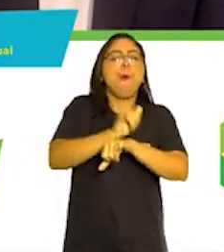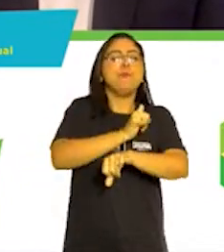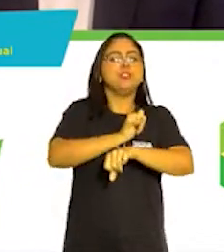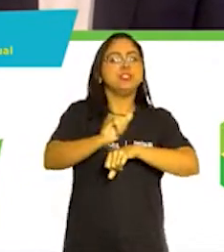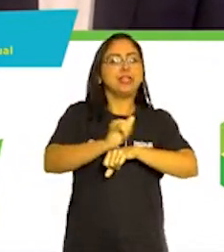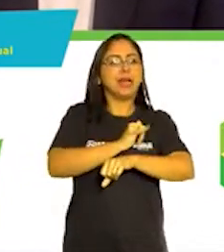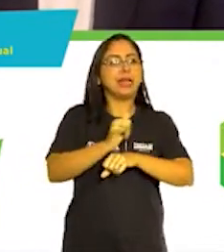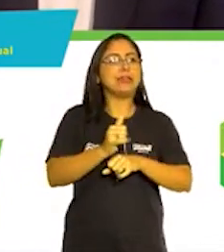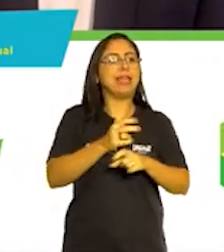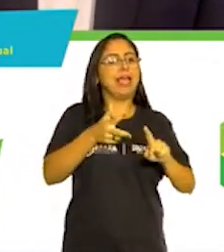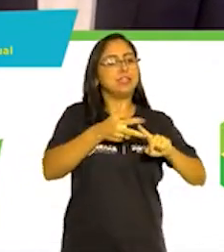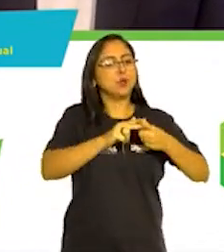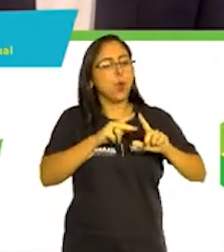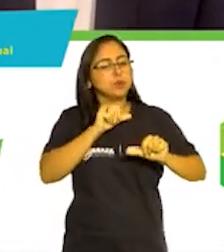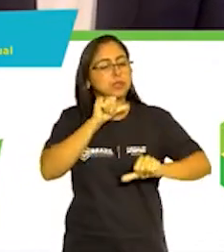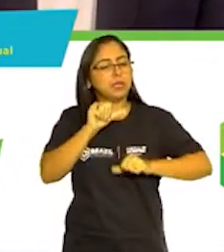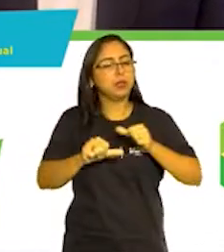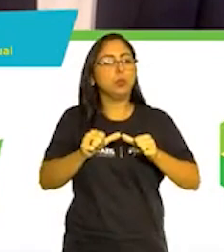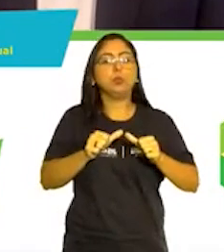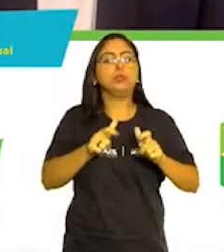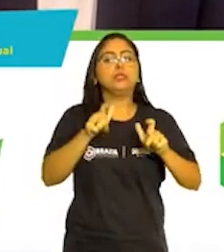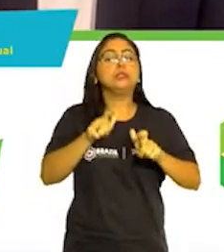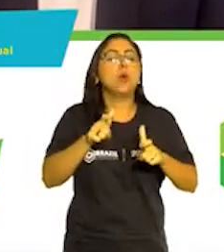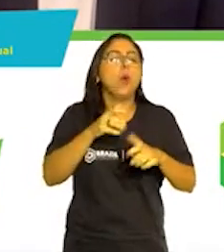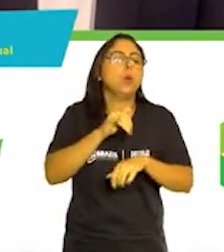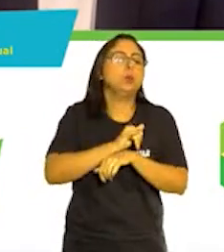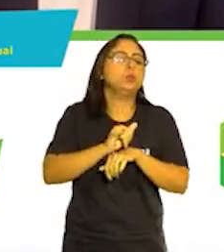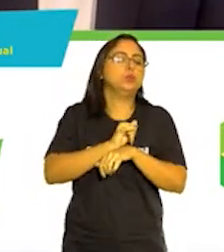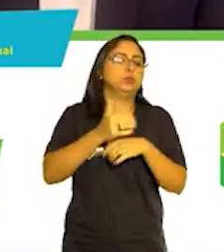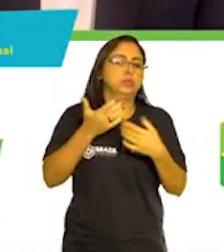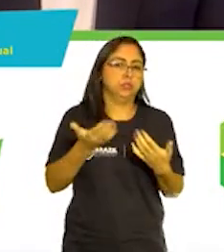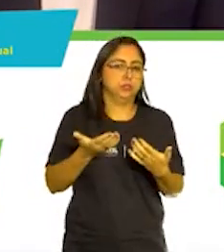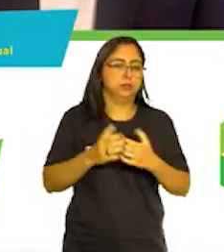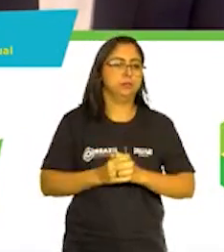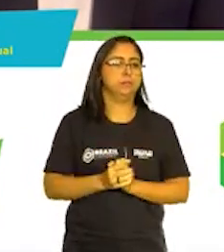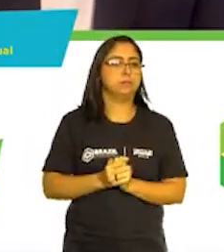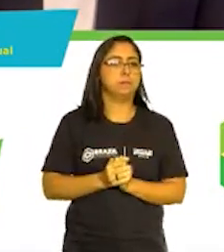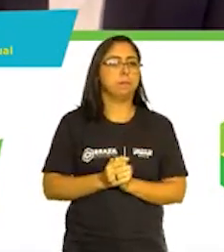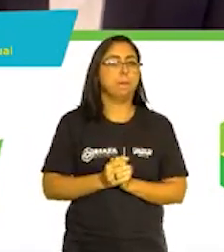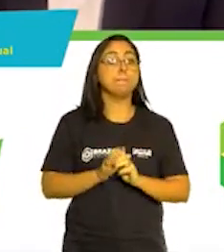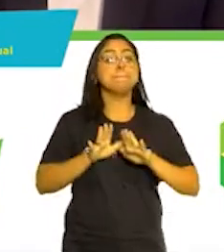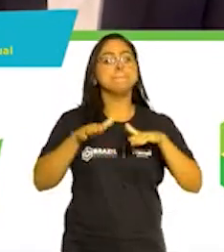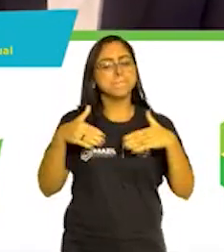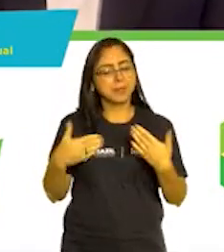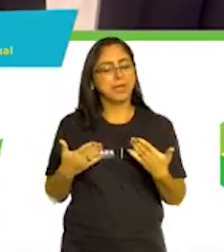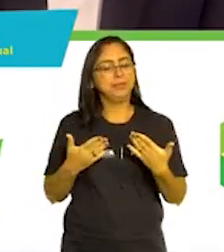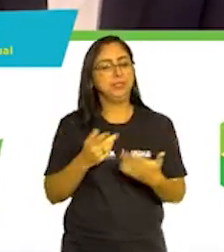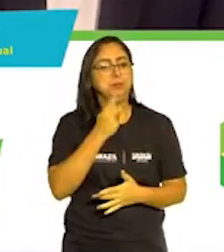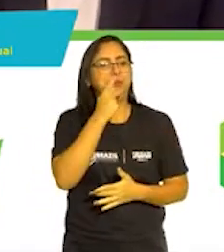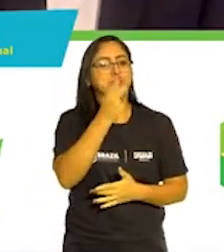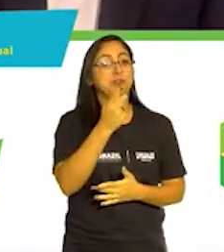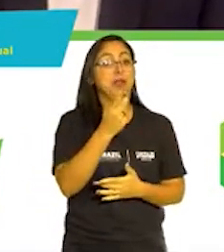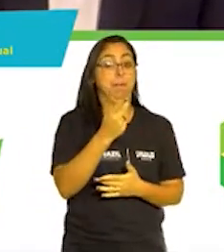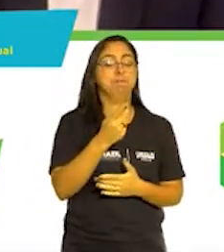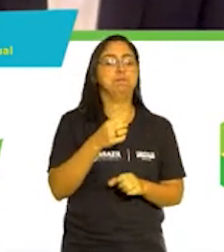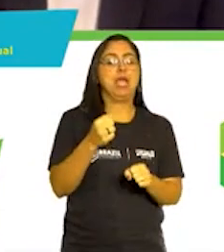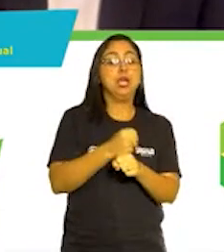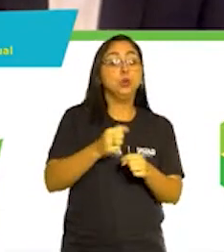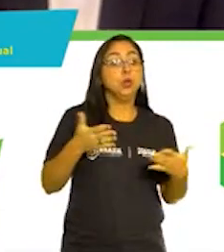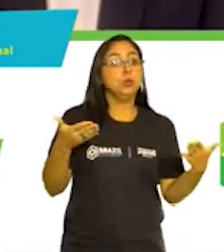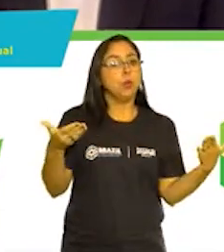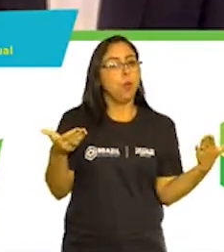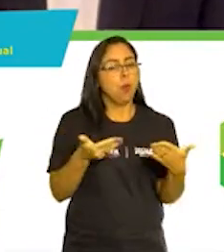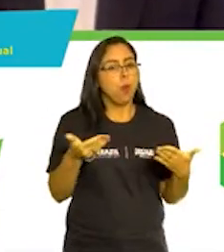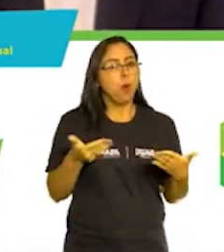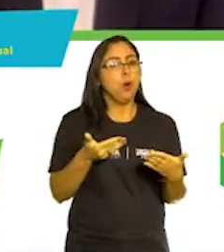ajuste. Vamos lá. Então, repetindo o número, esse ano o buraco fiscal programado para o Brasil, receita menos despesa,